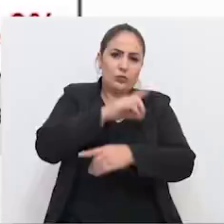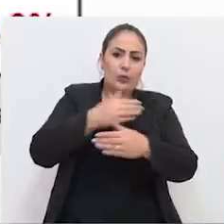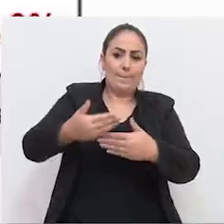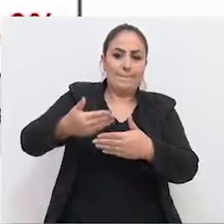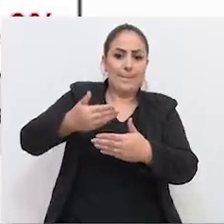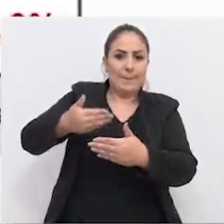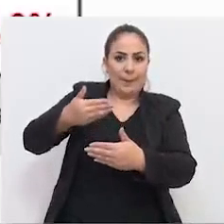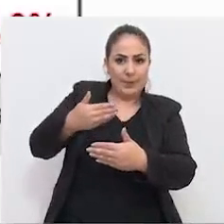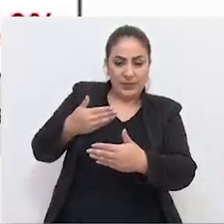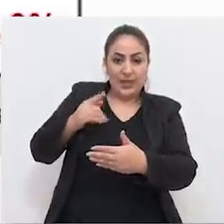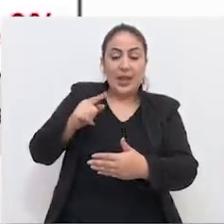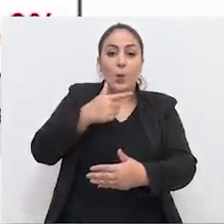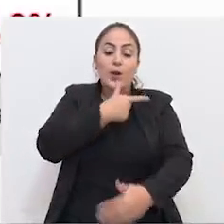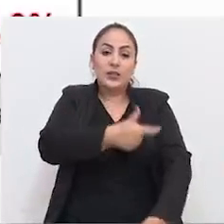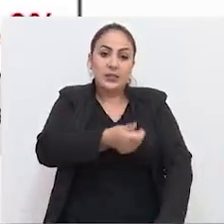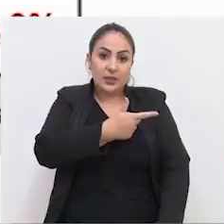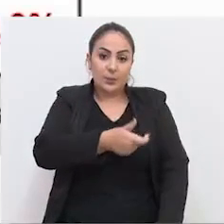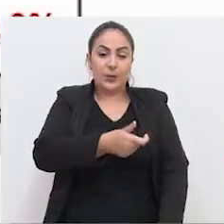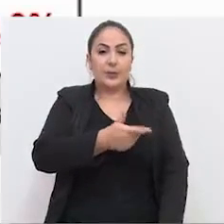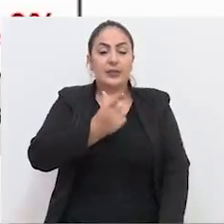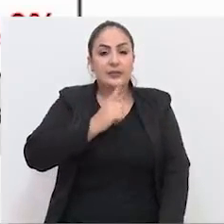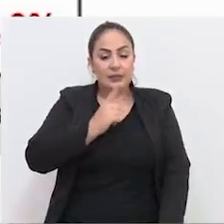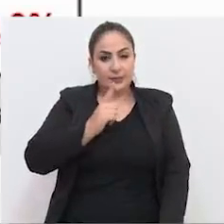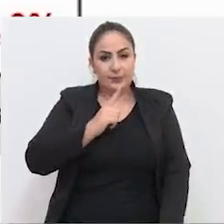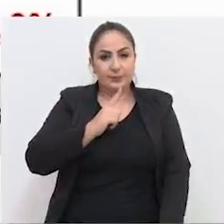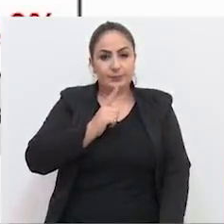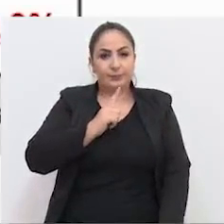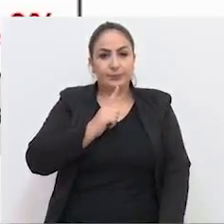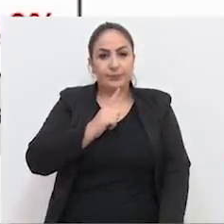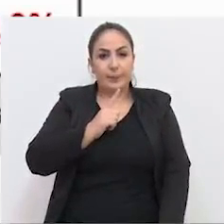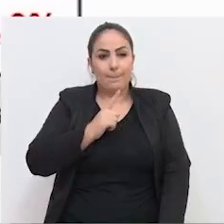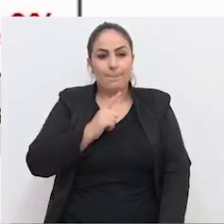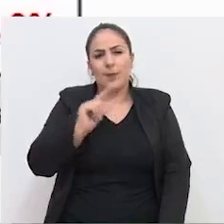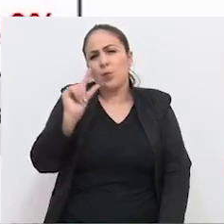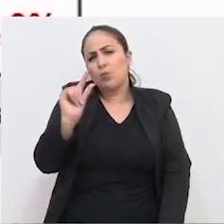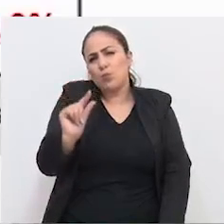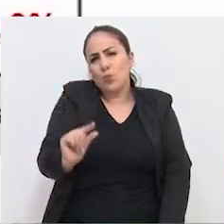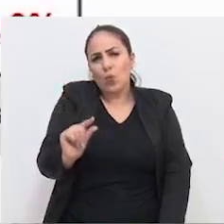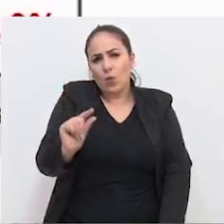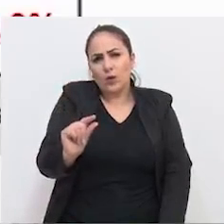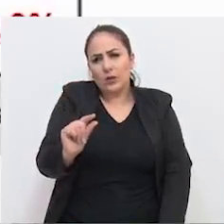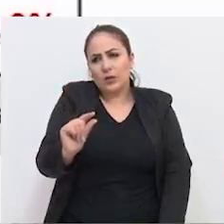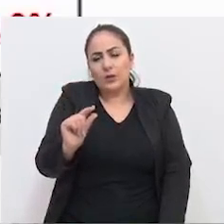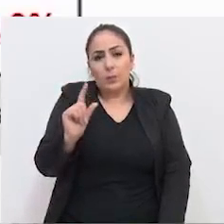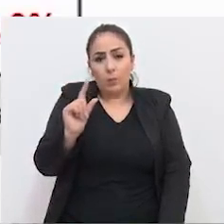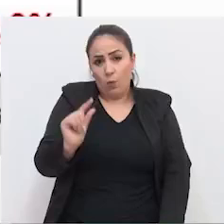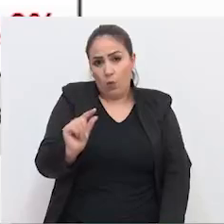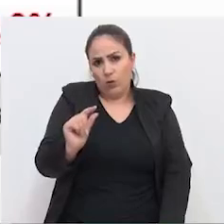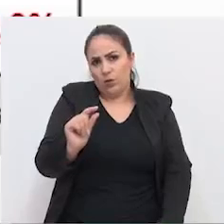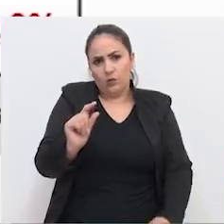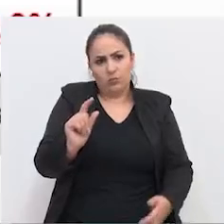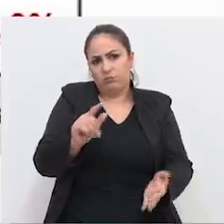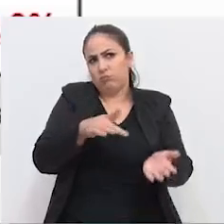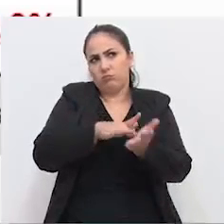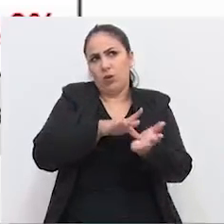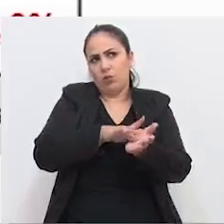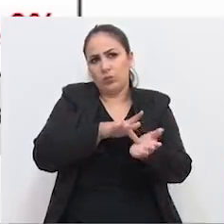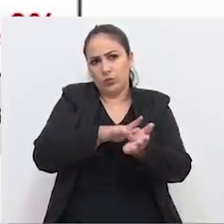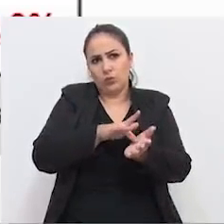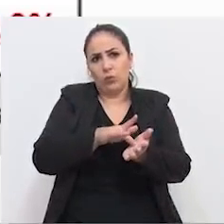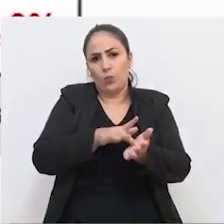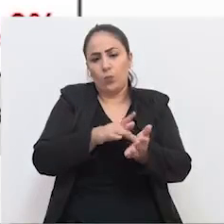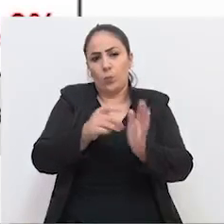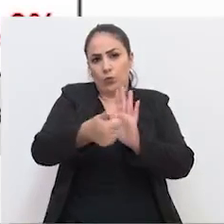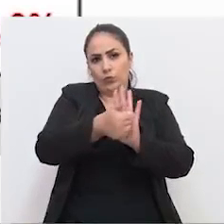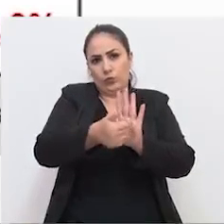atrás. Ele é um teste que tem uma baixíssima proporção de falsos positivos